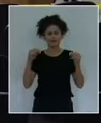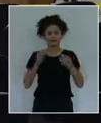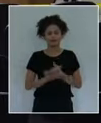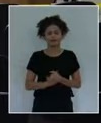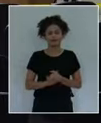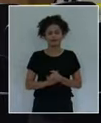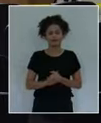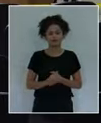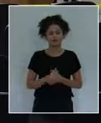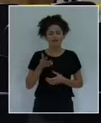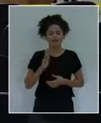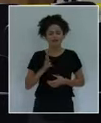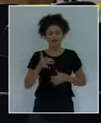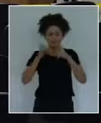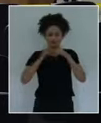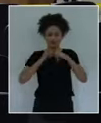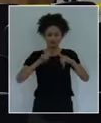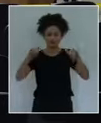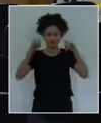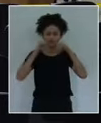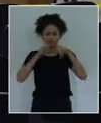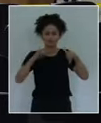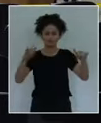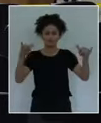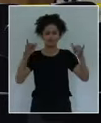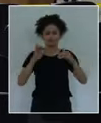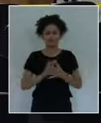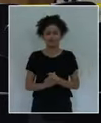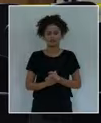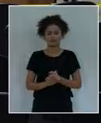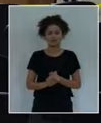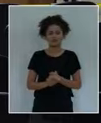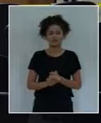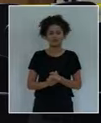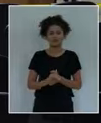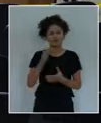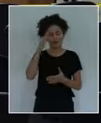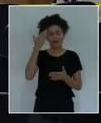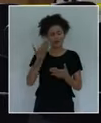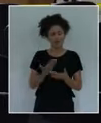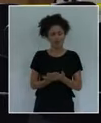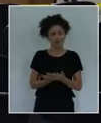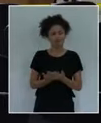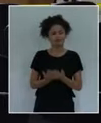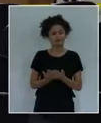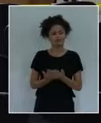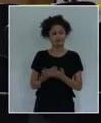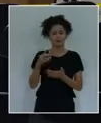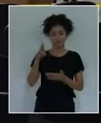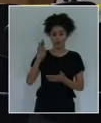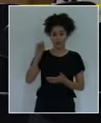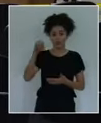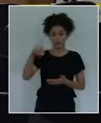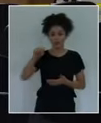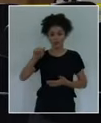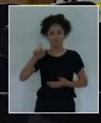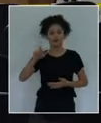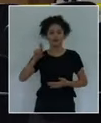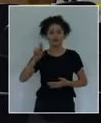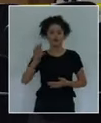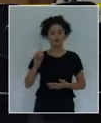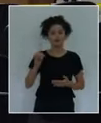grande potência de repercutir as notícias aqui, e com certeza virá notícia. Ronaldo Fernandes, com a equipe dele aqui, irá replicar